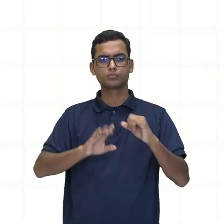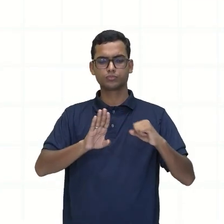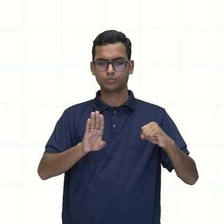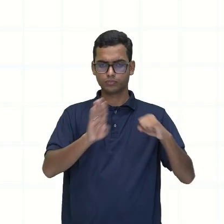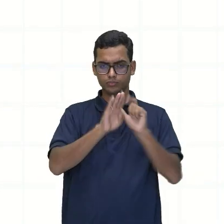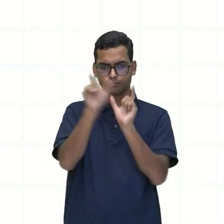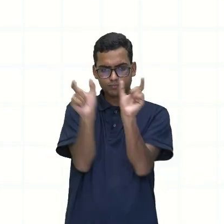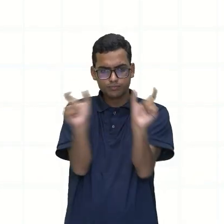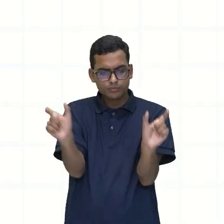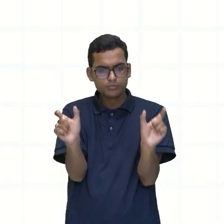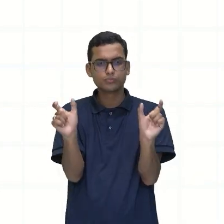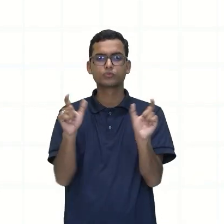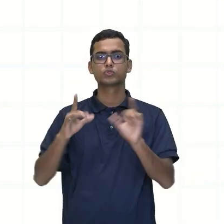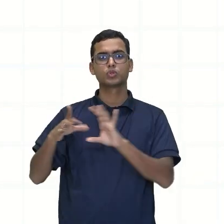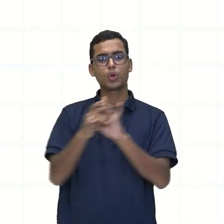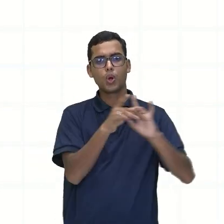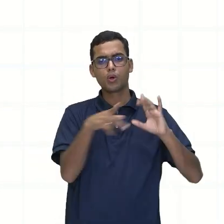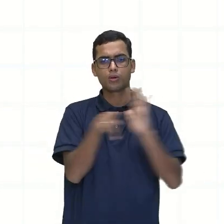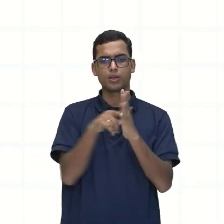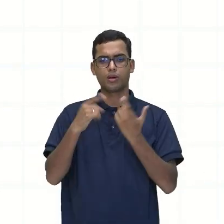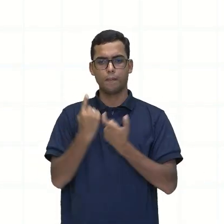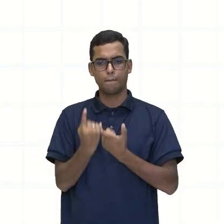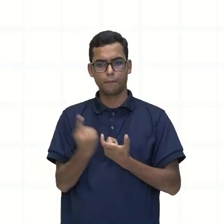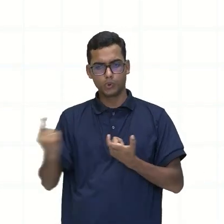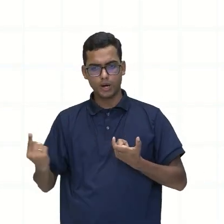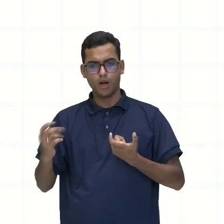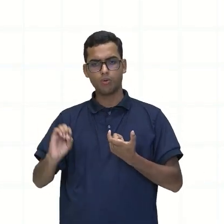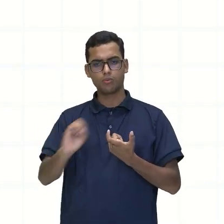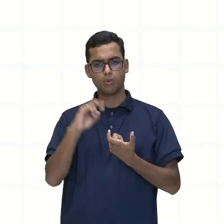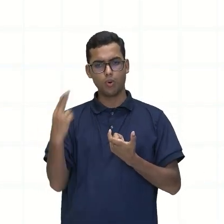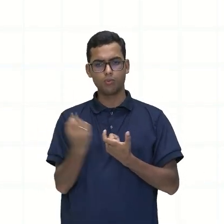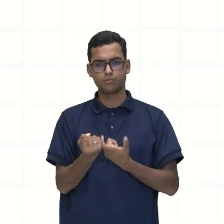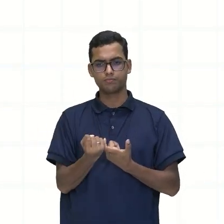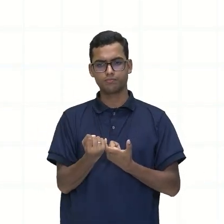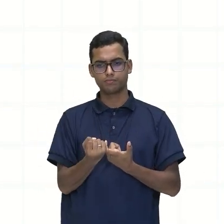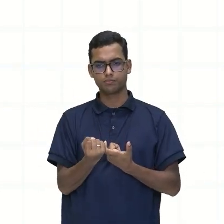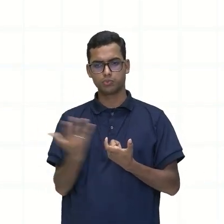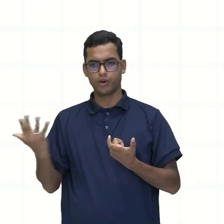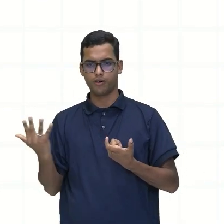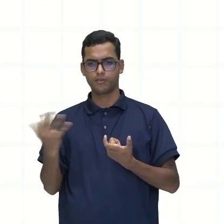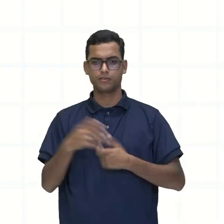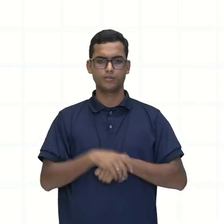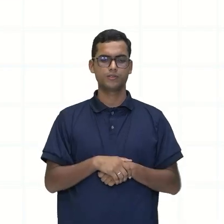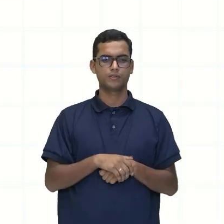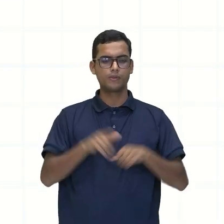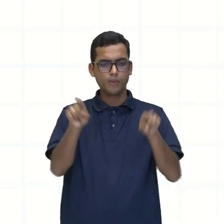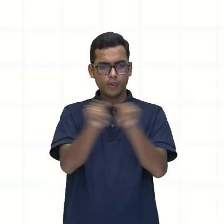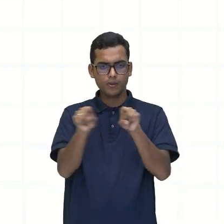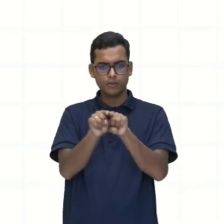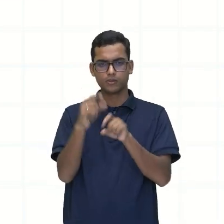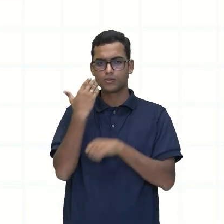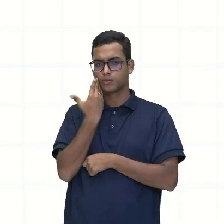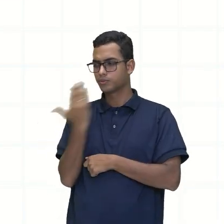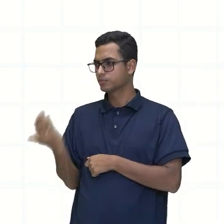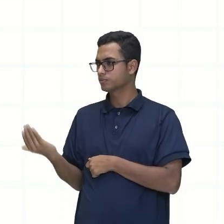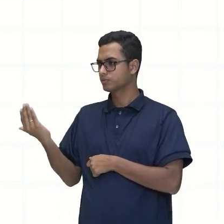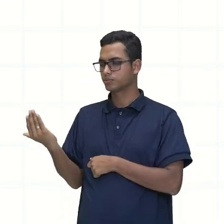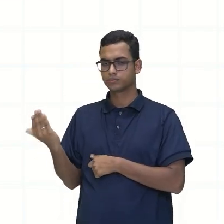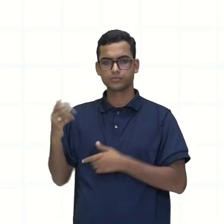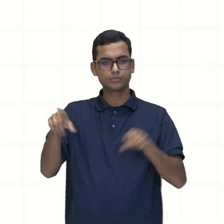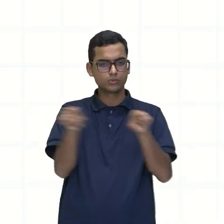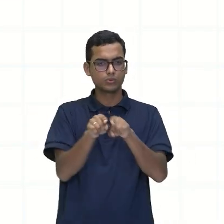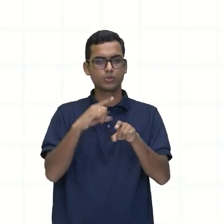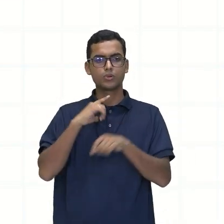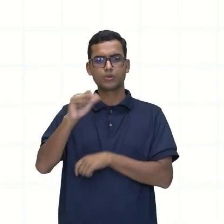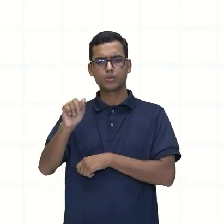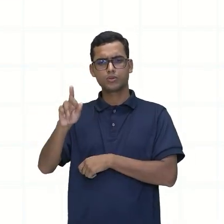as palavras no plural, na verdade, né? Quero falar substantivo de qualquer jeito, né? Vamos lá. Are e have. O are está no